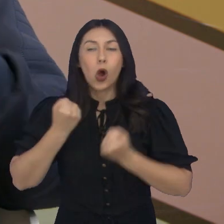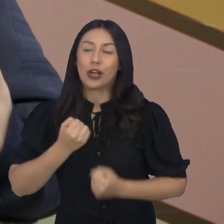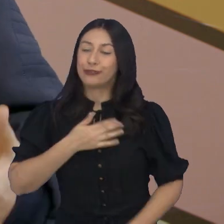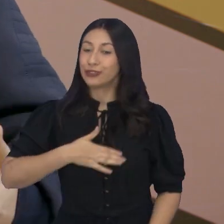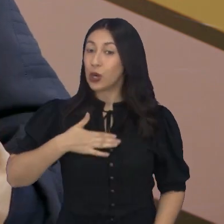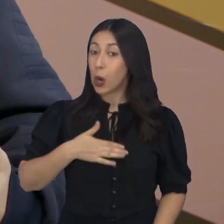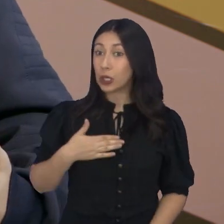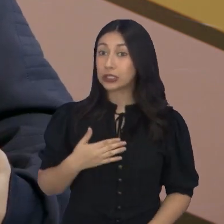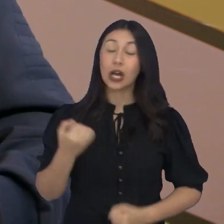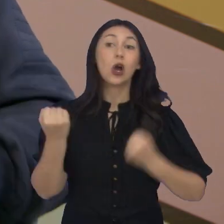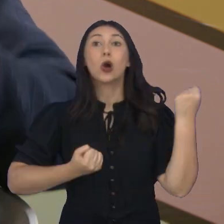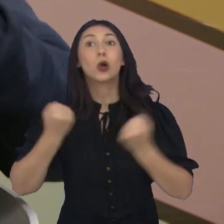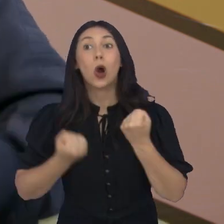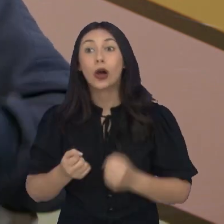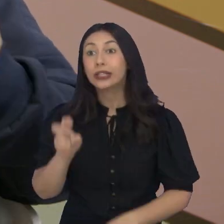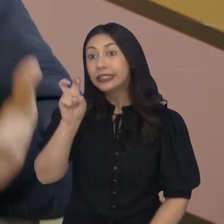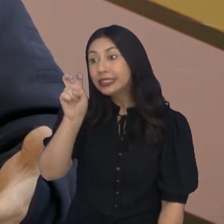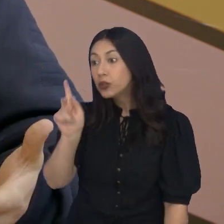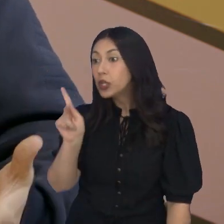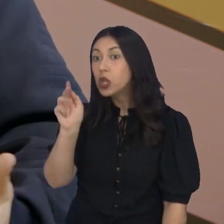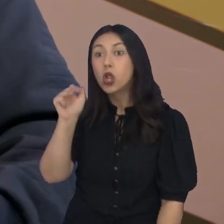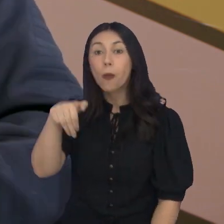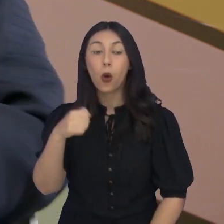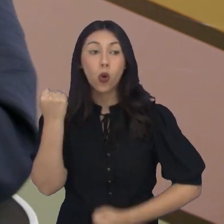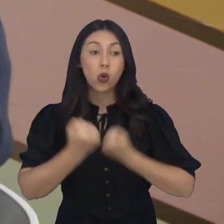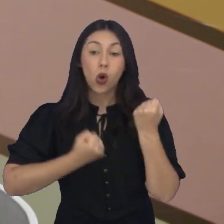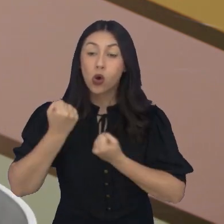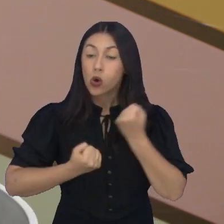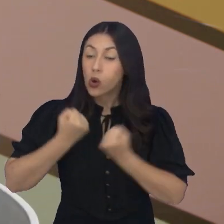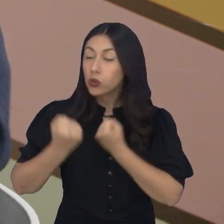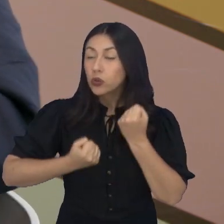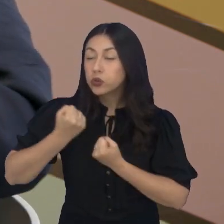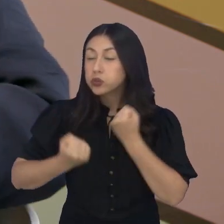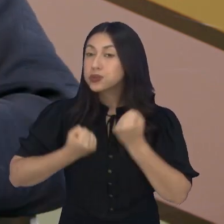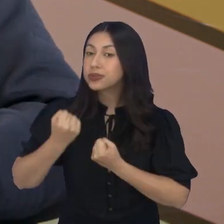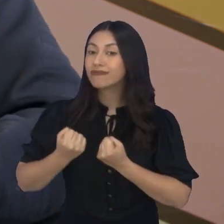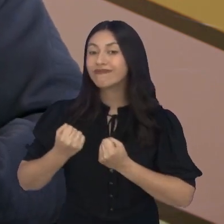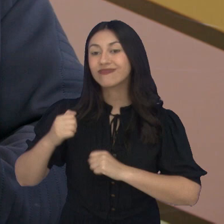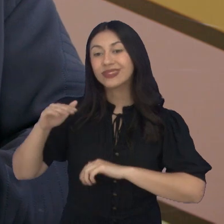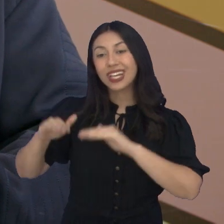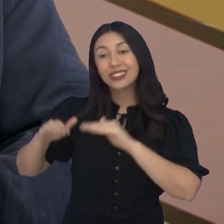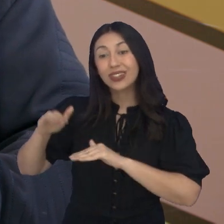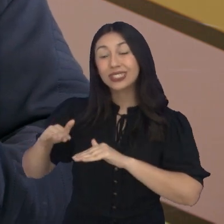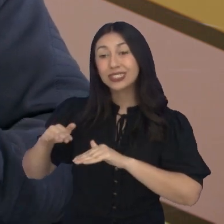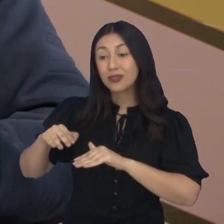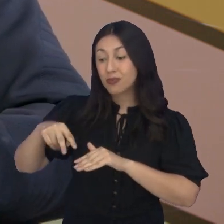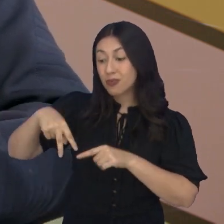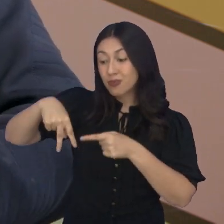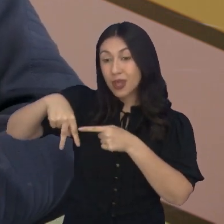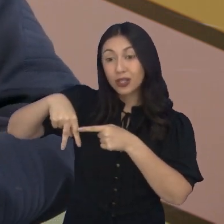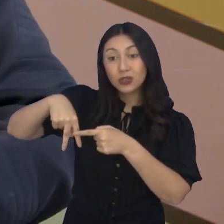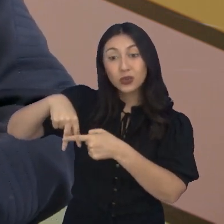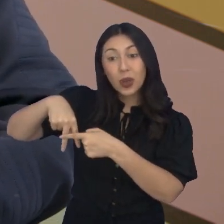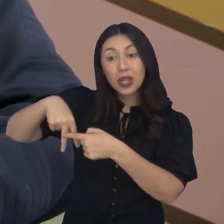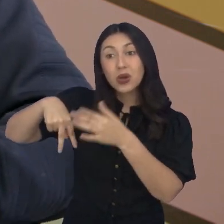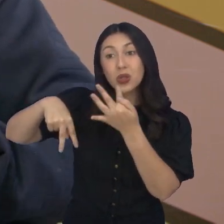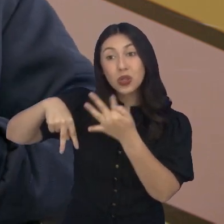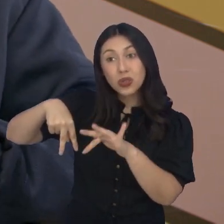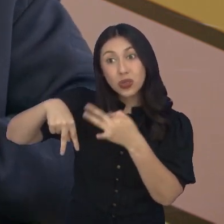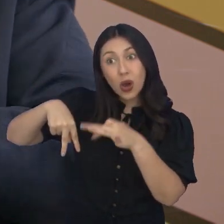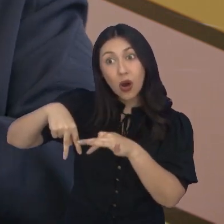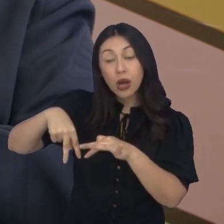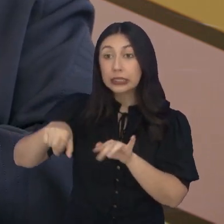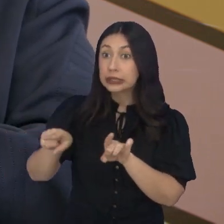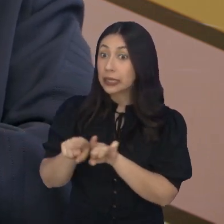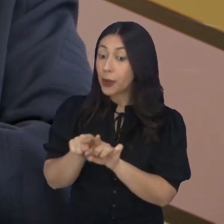correr 5, 10 km por dia e só correr, sem fortalecer, você pode gerar uma dorzinha no joelho, você pode vir a ter uma lesão na